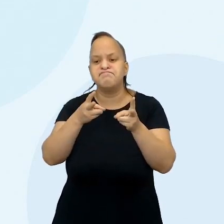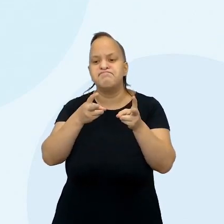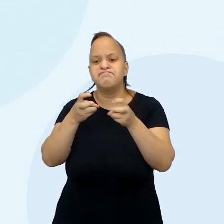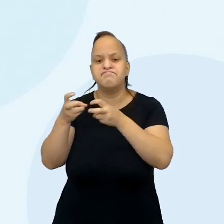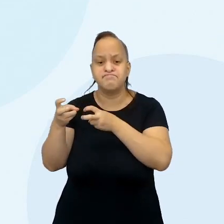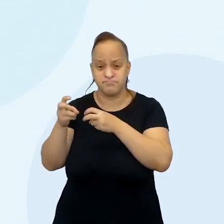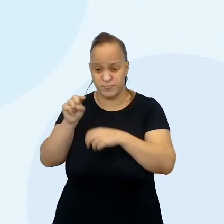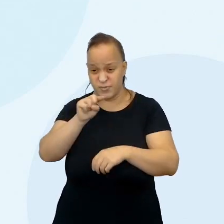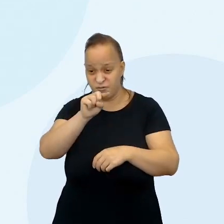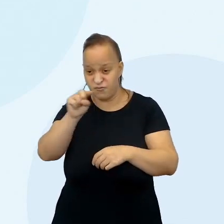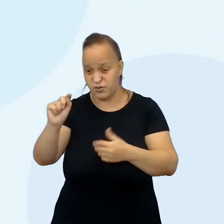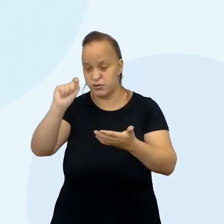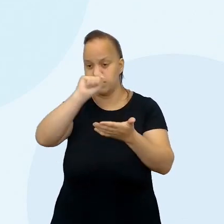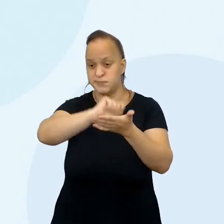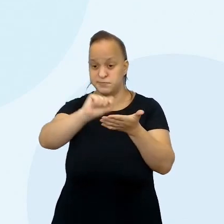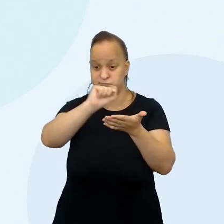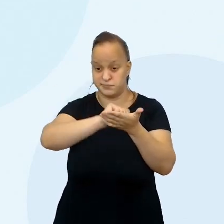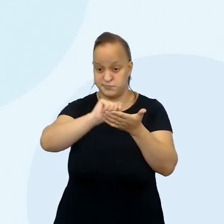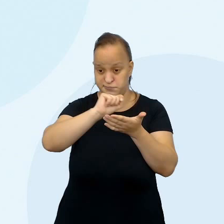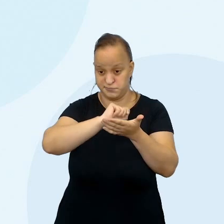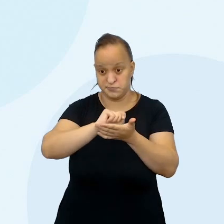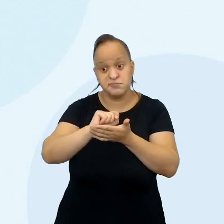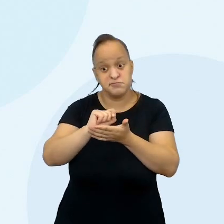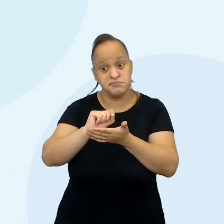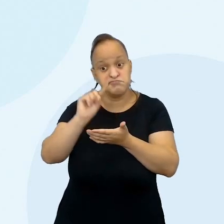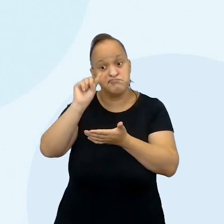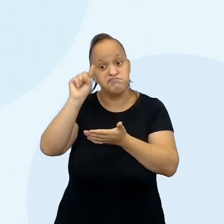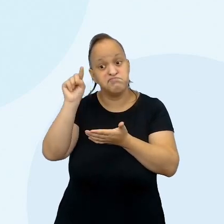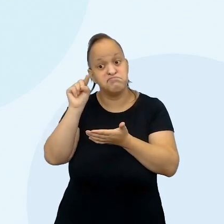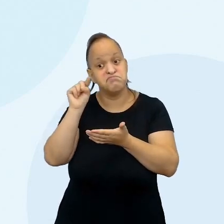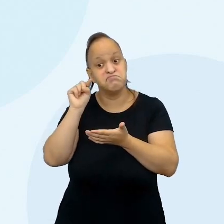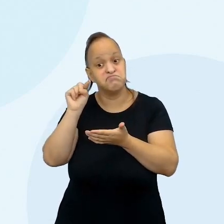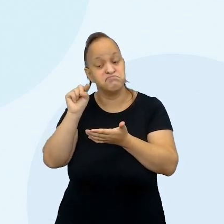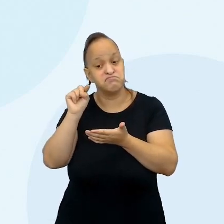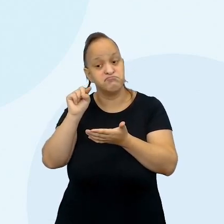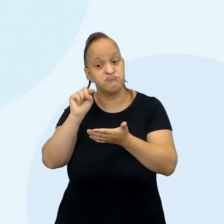Você utiliza o diário de bordo? Costuma fazer